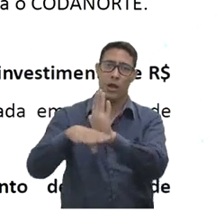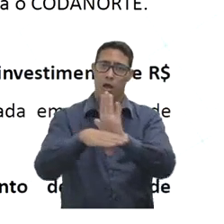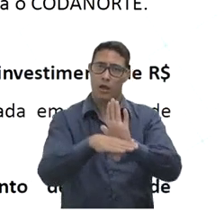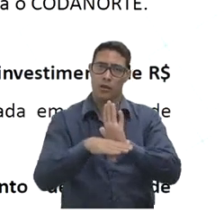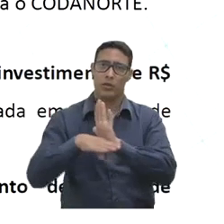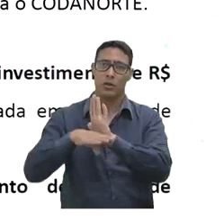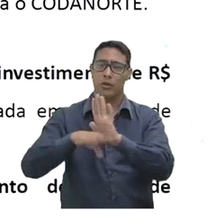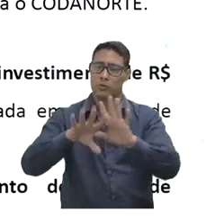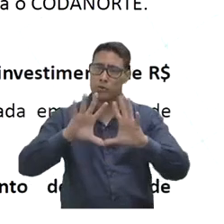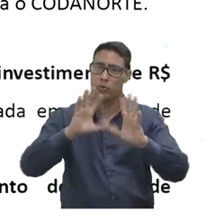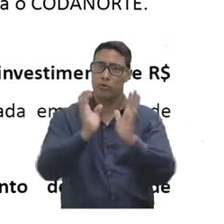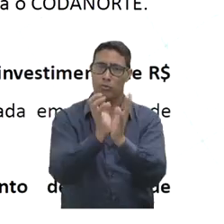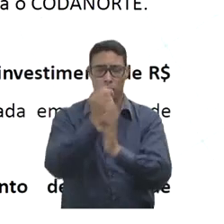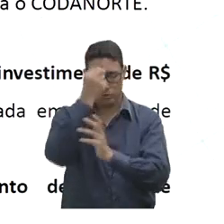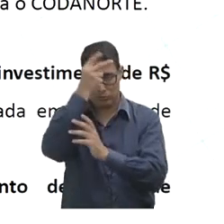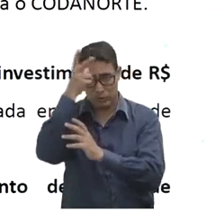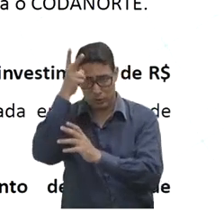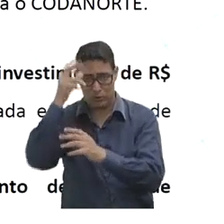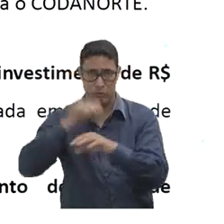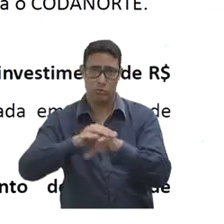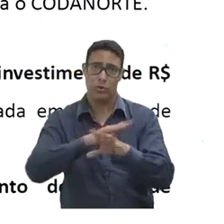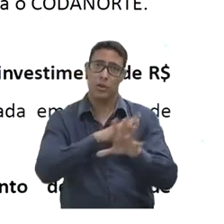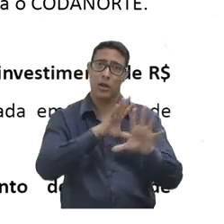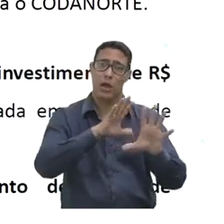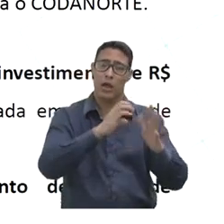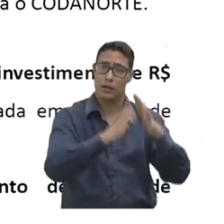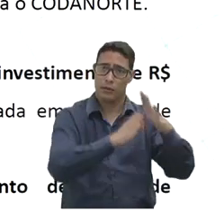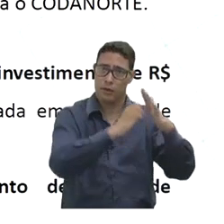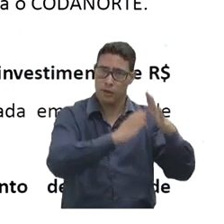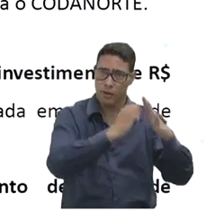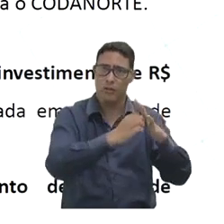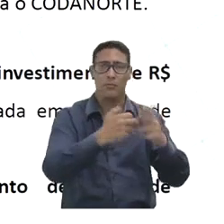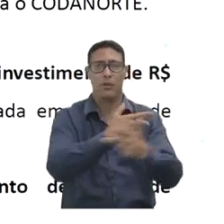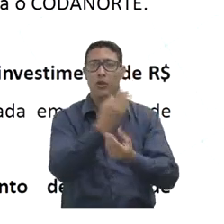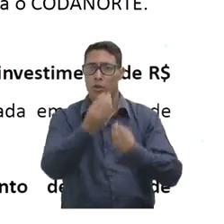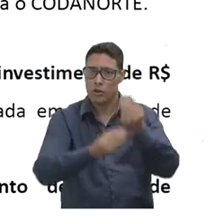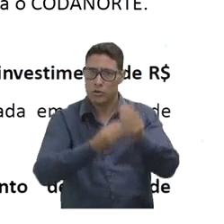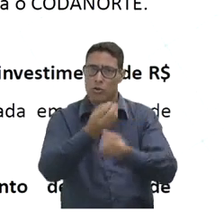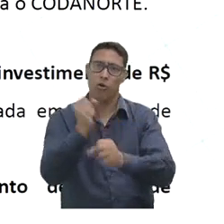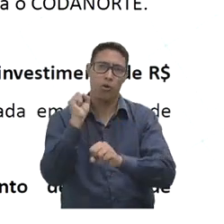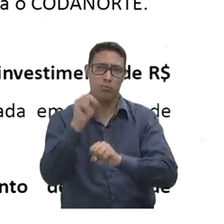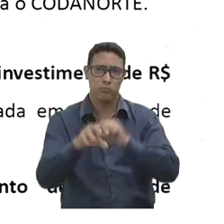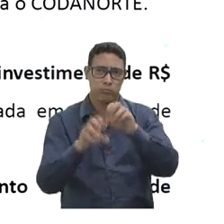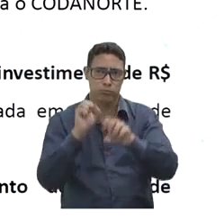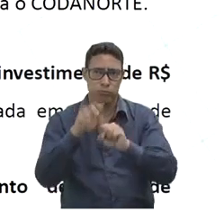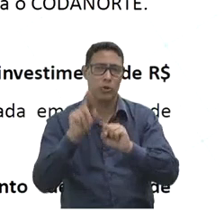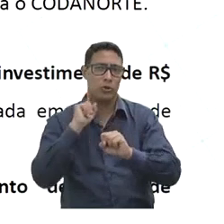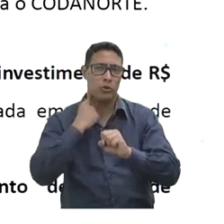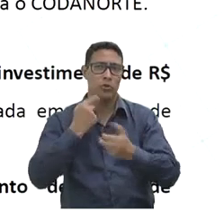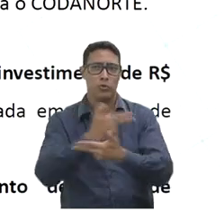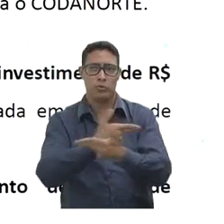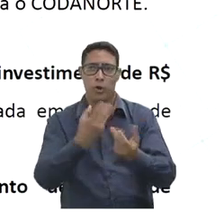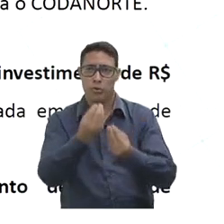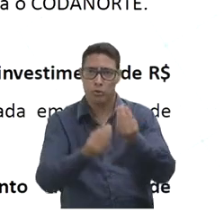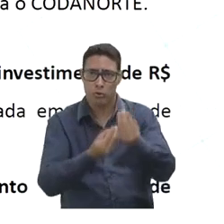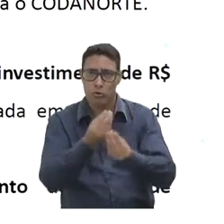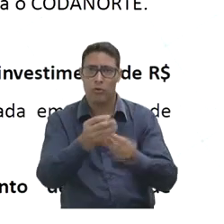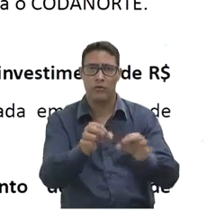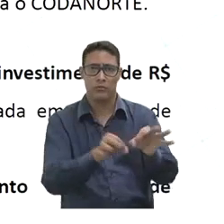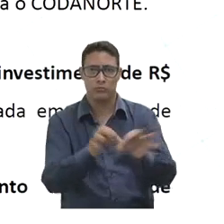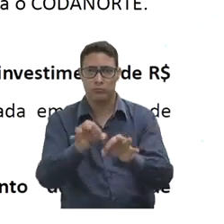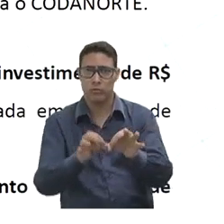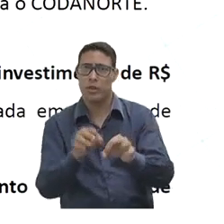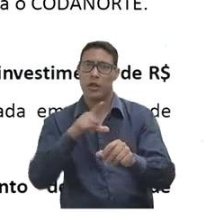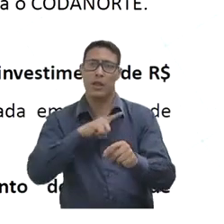e aos municípios na destinação adequada de resíduos sólidos Esse é um exemplo importante a ter o Regional de Itaobim